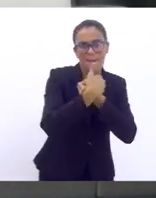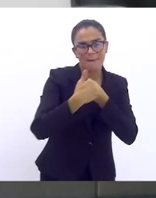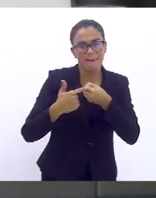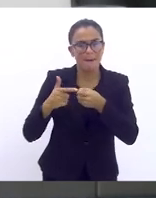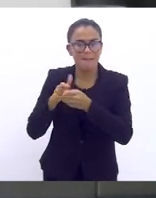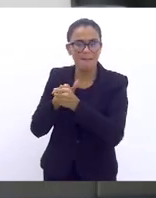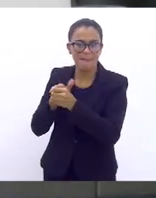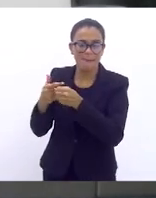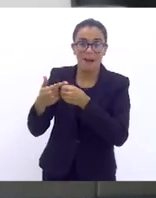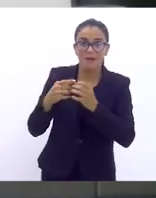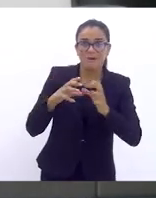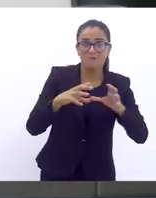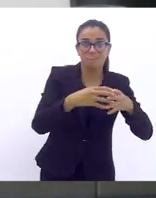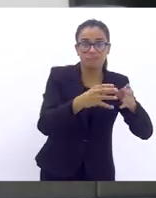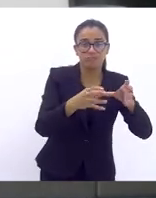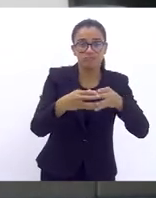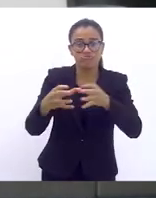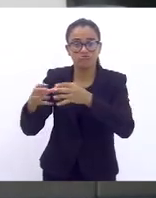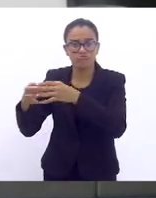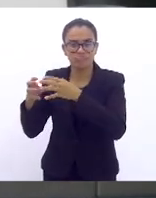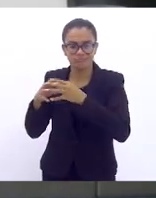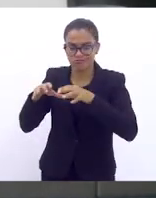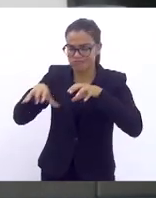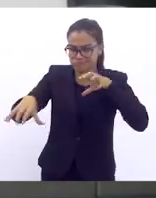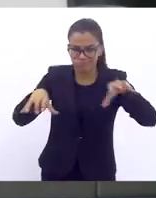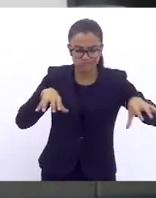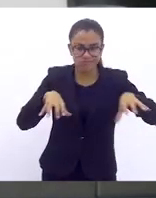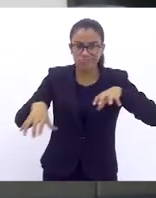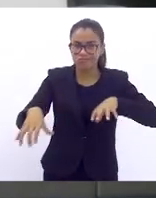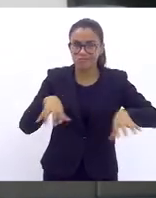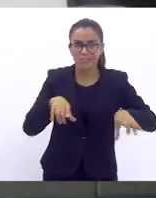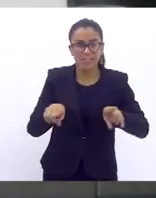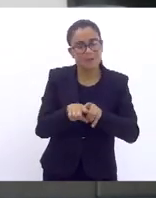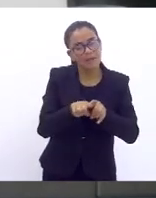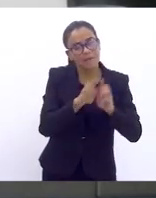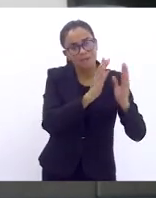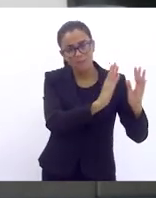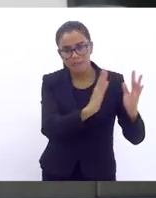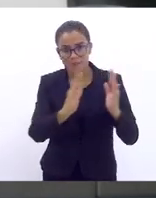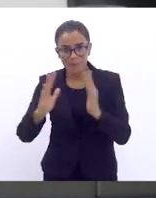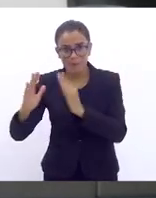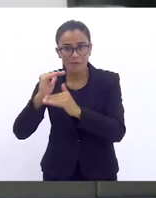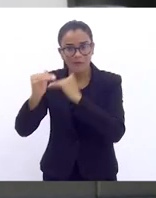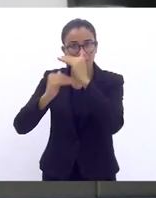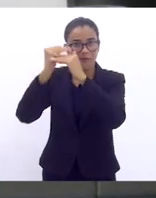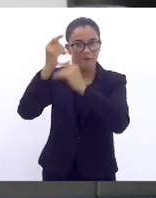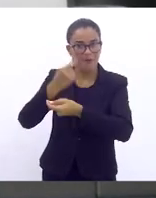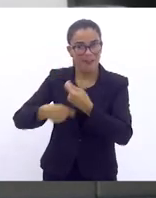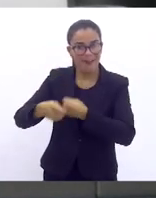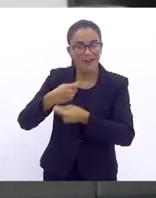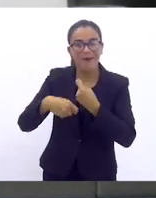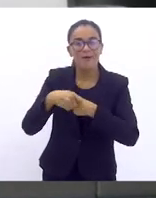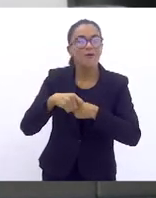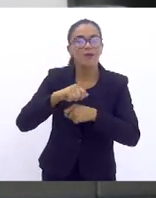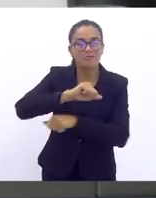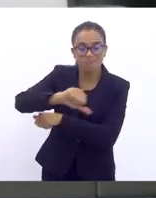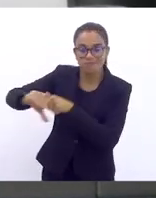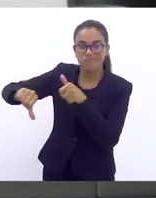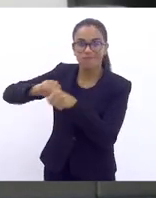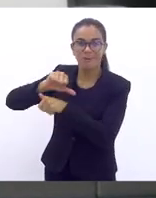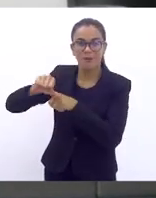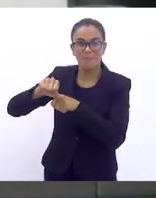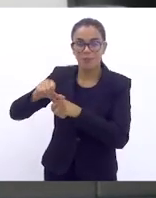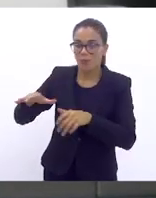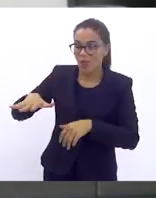cidade elas podem ao longo do tempo e do próprio processo do desenvolvimento econômico acabaram se transforma ndo